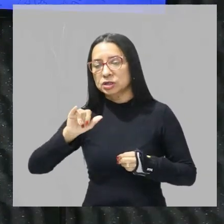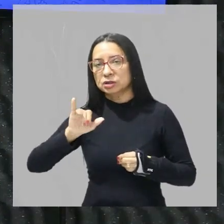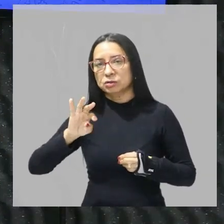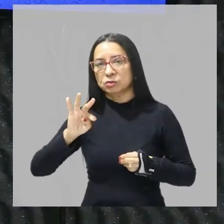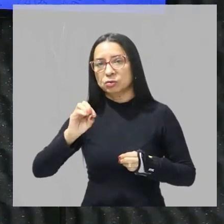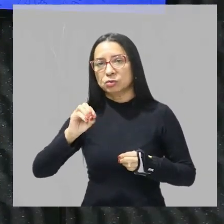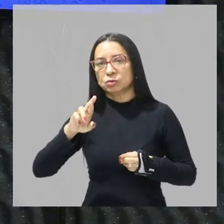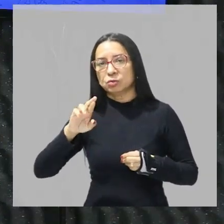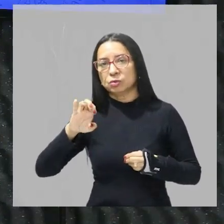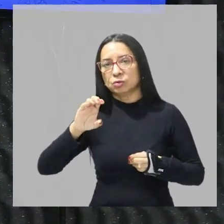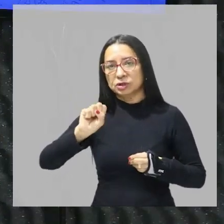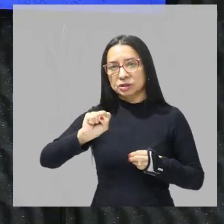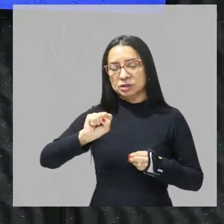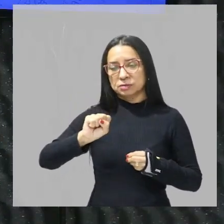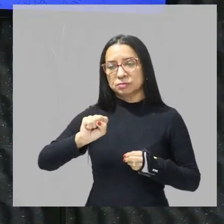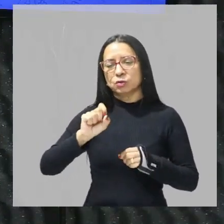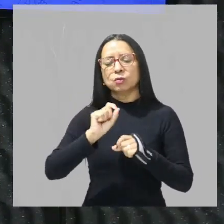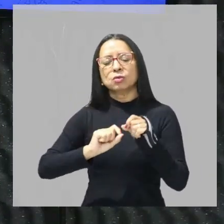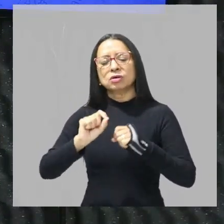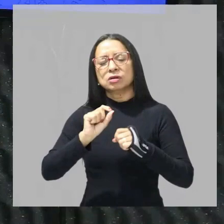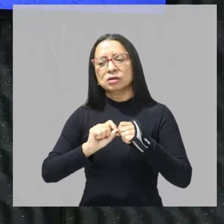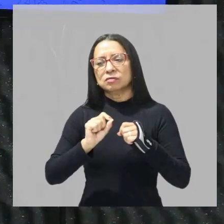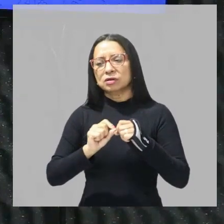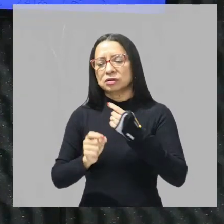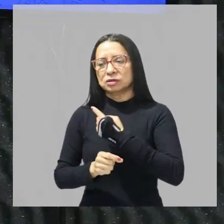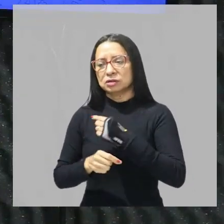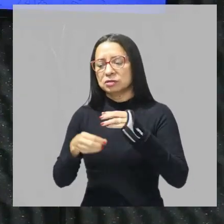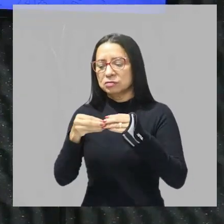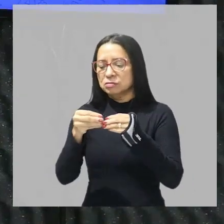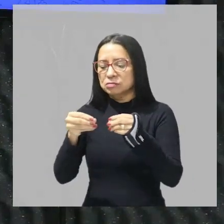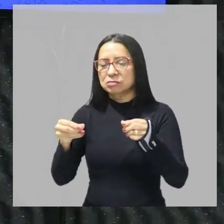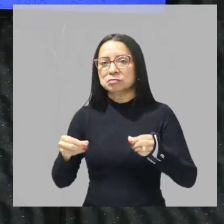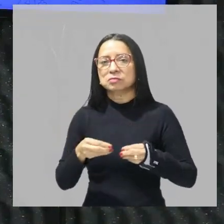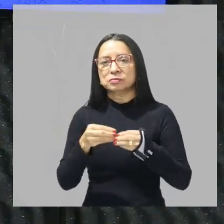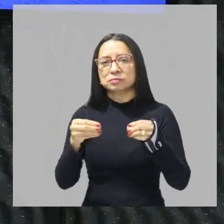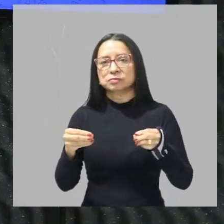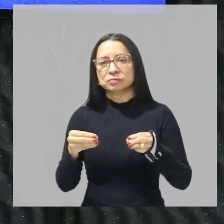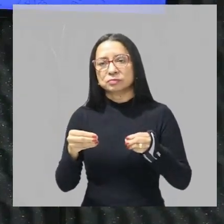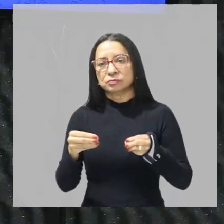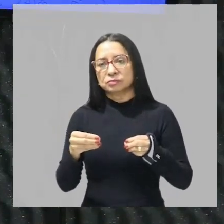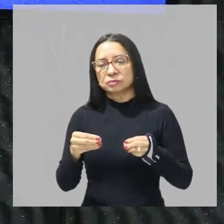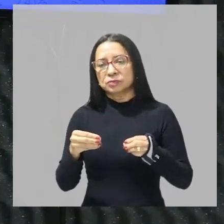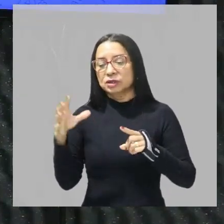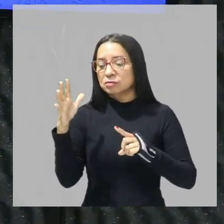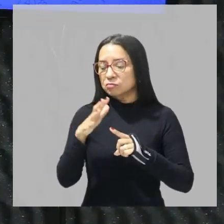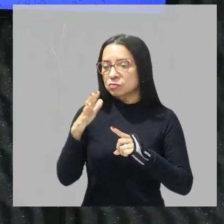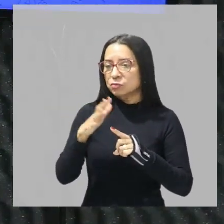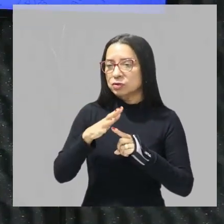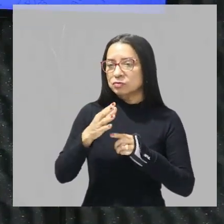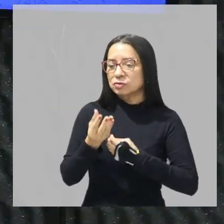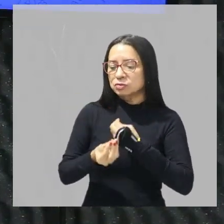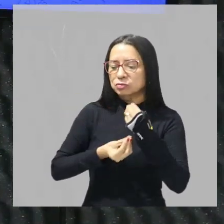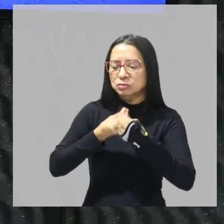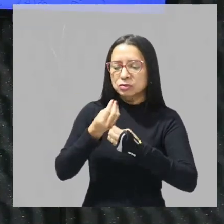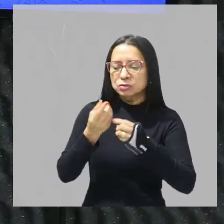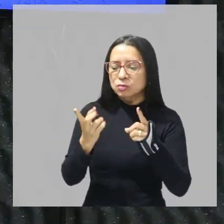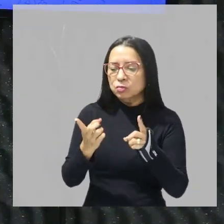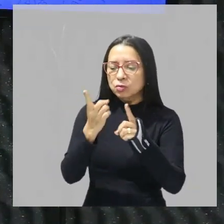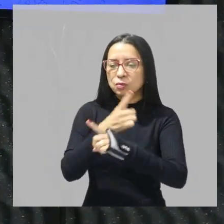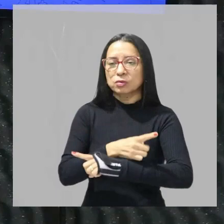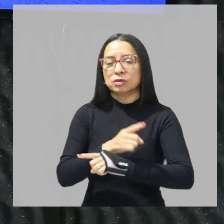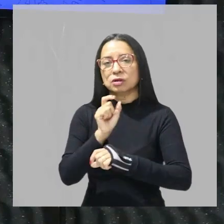decompositores fazem, pessoal? Prestem bastante atenção. Os decompositores, eles atuam de maneira meio que inversa do